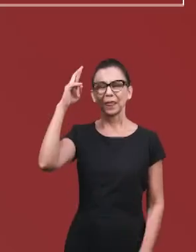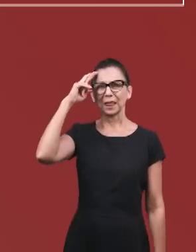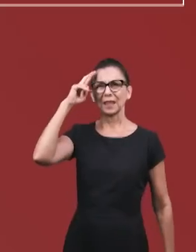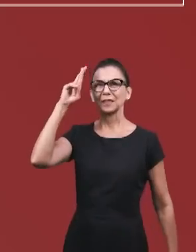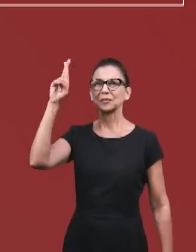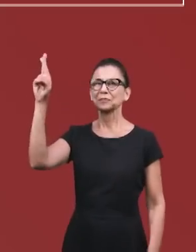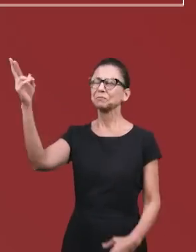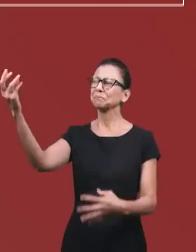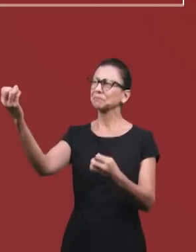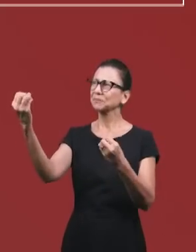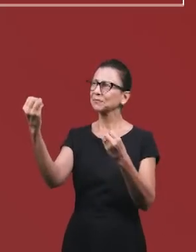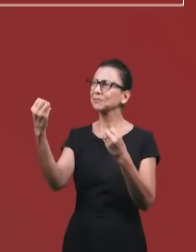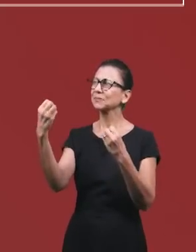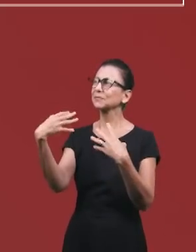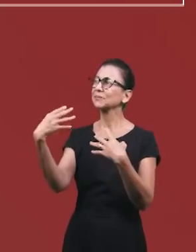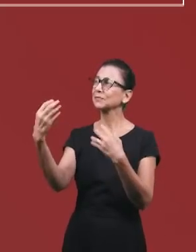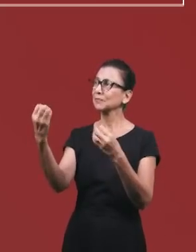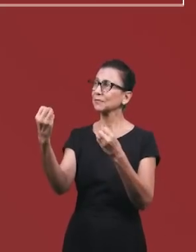Fez-me